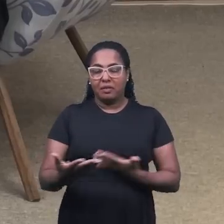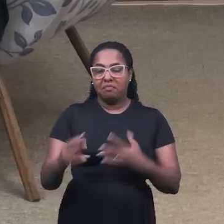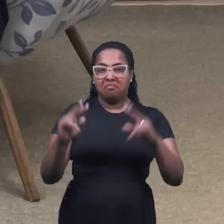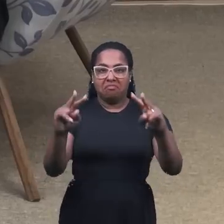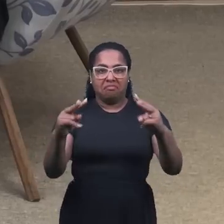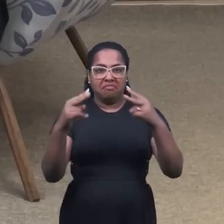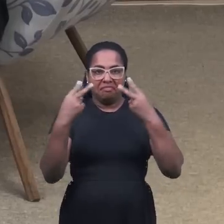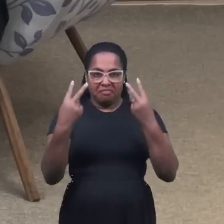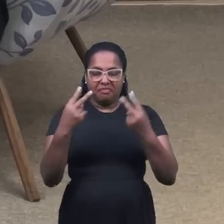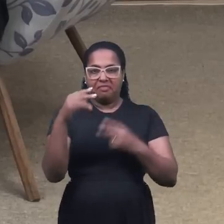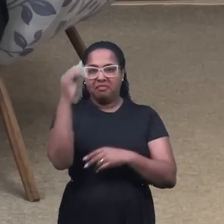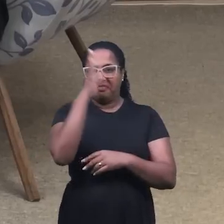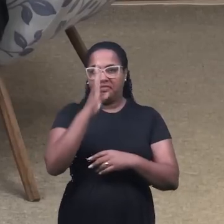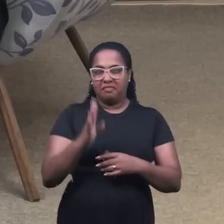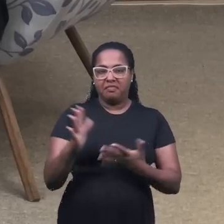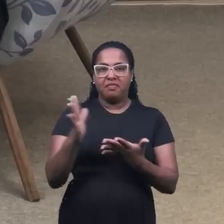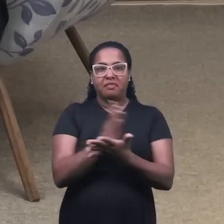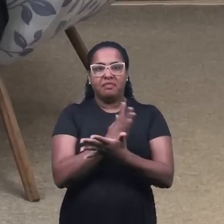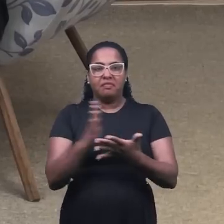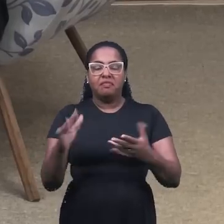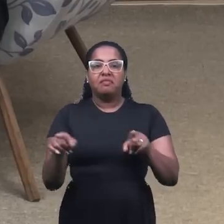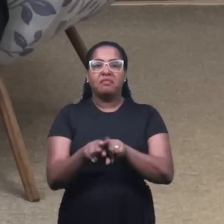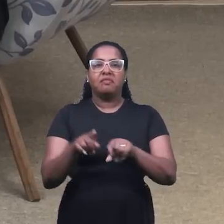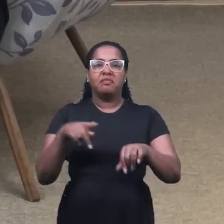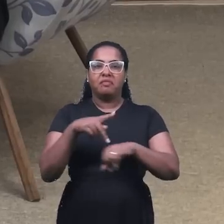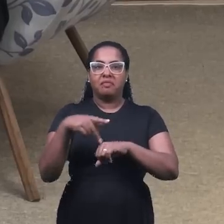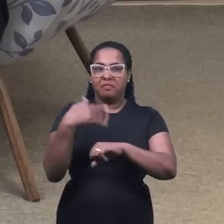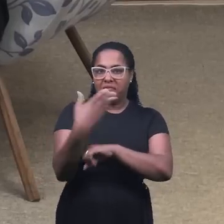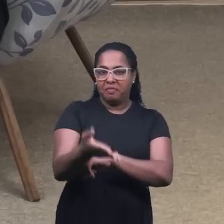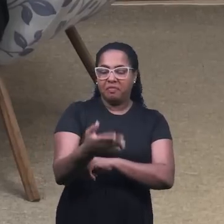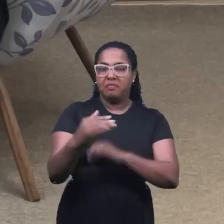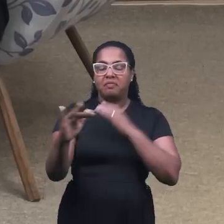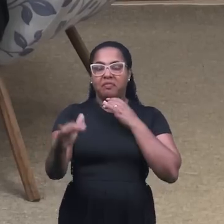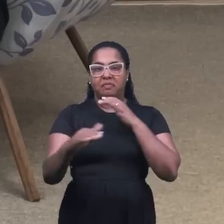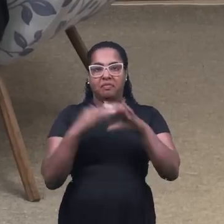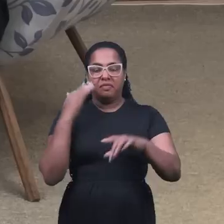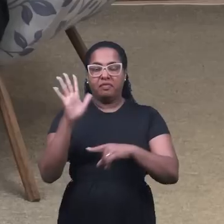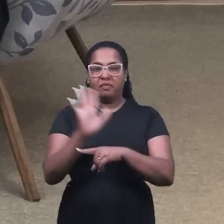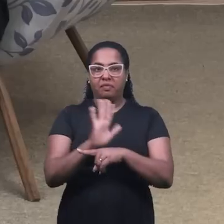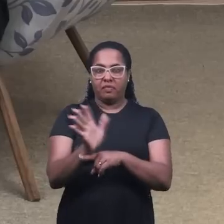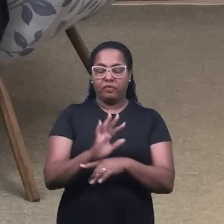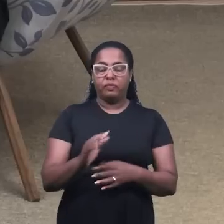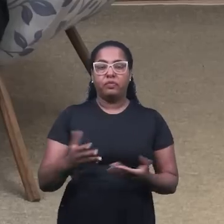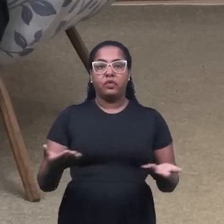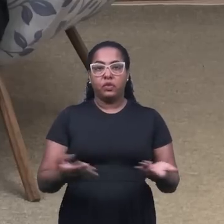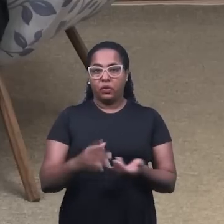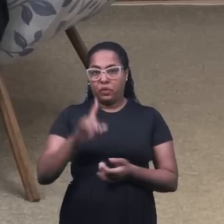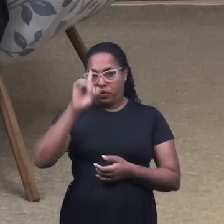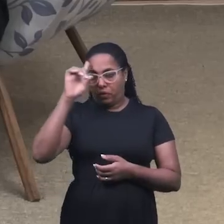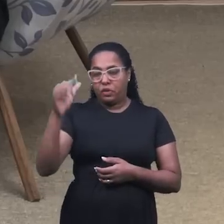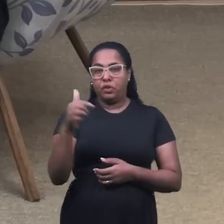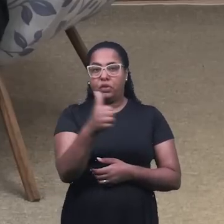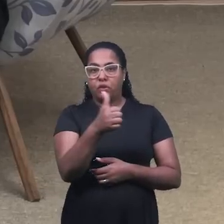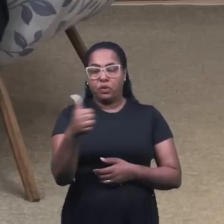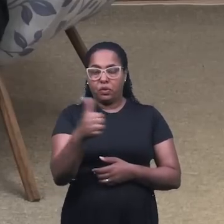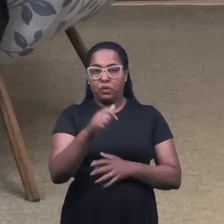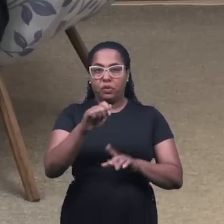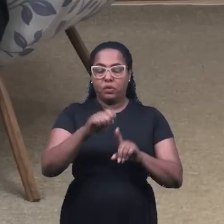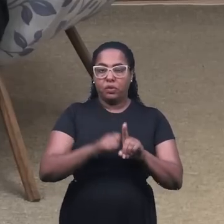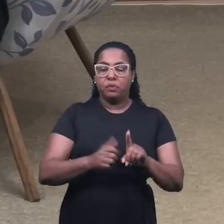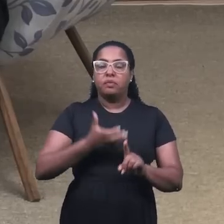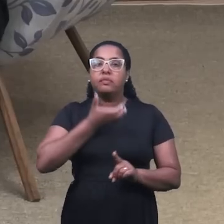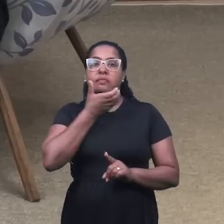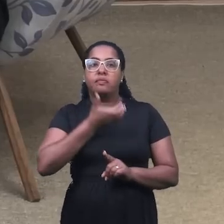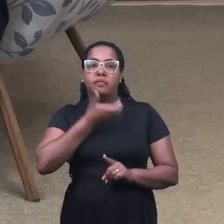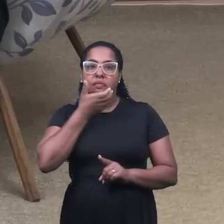assistem no Brasil e alguns também do exterior que mandam os seus vídeos. Hoje, dia 11 de dezembro, como sempre, na